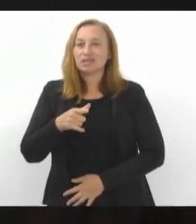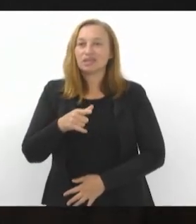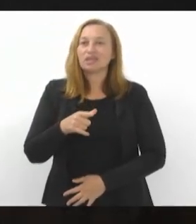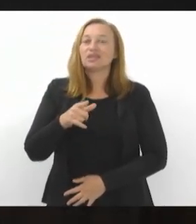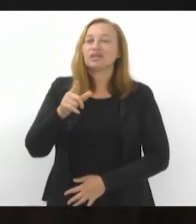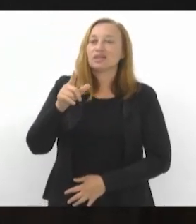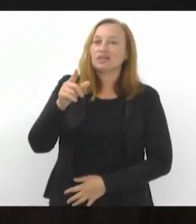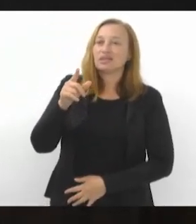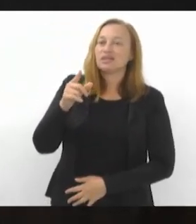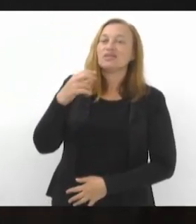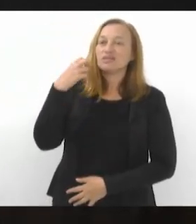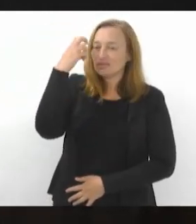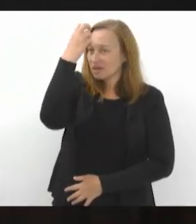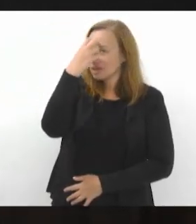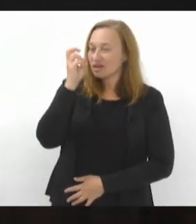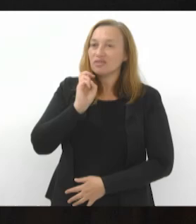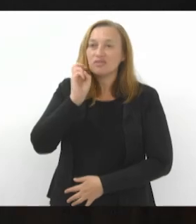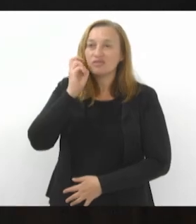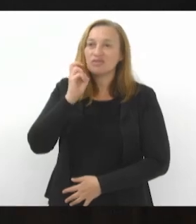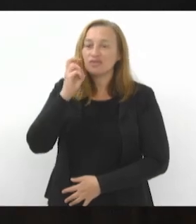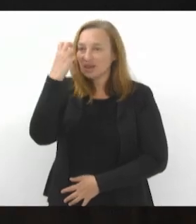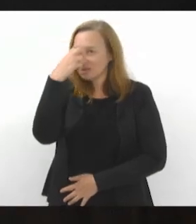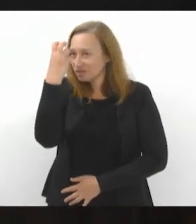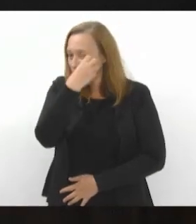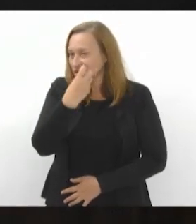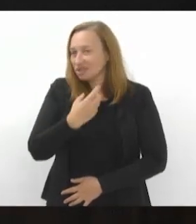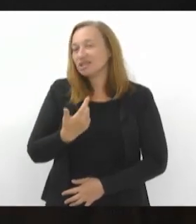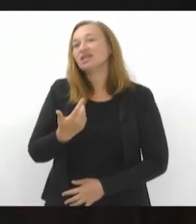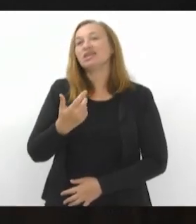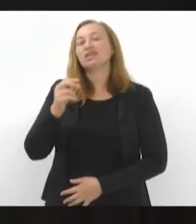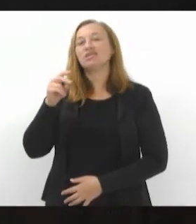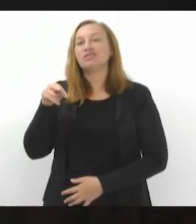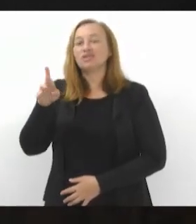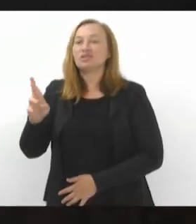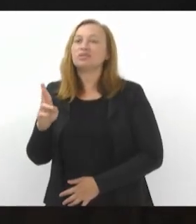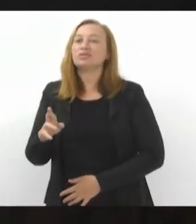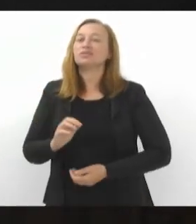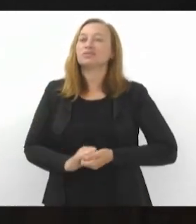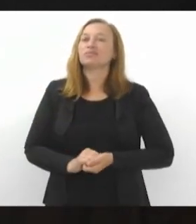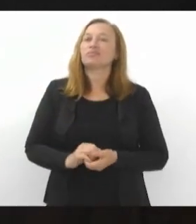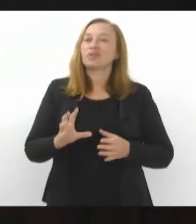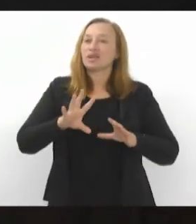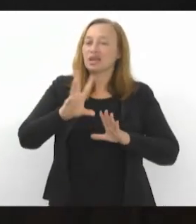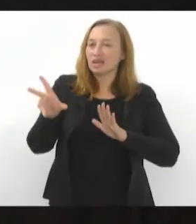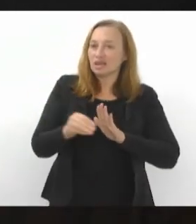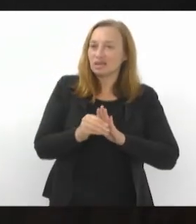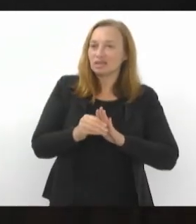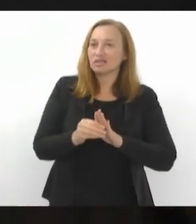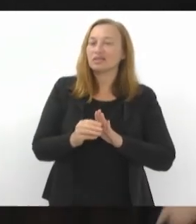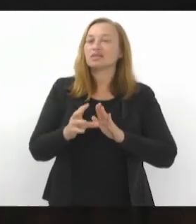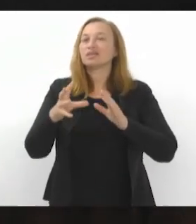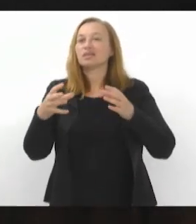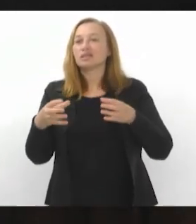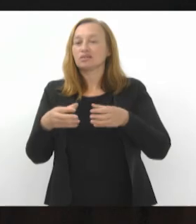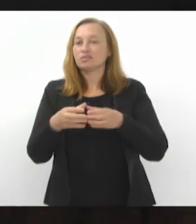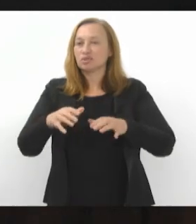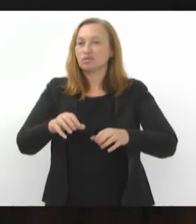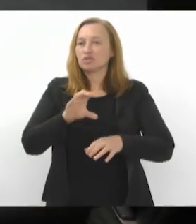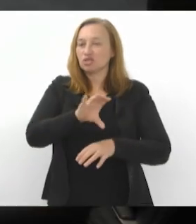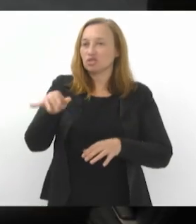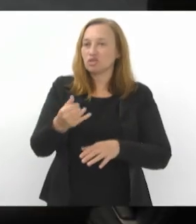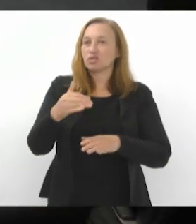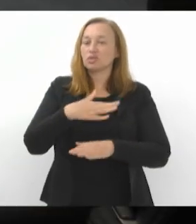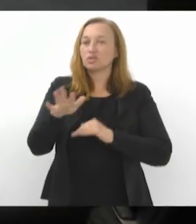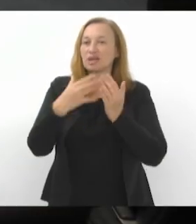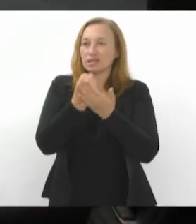Verônica Lima, Vitor Júnior e Carlos Macedo. Em votação, a emenda da Comissão de Constituição e Justiça. Senhores que aprovam, permaneçam